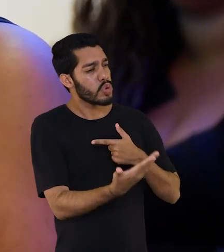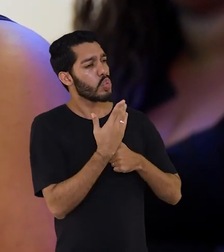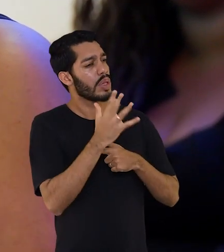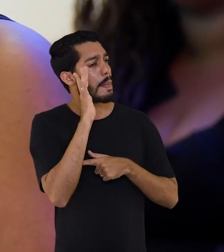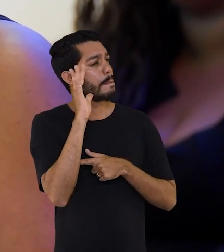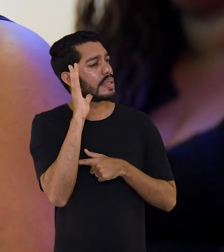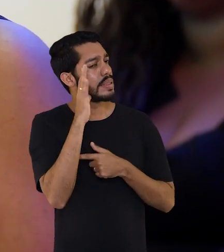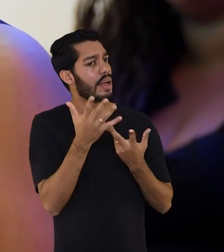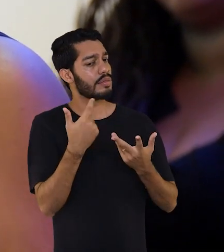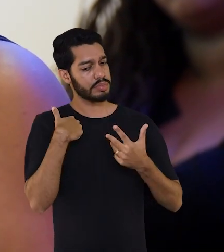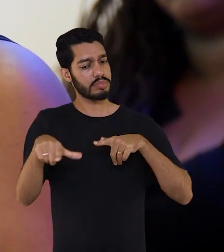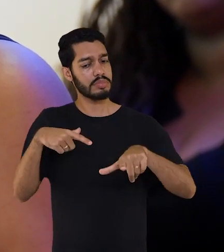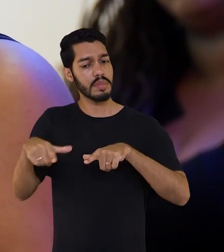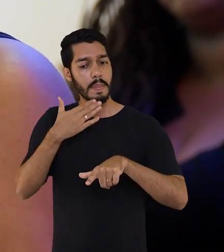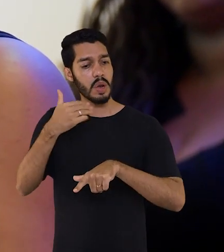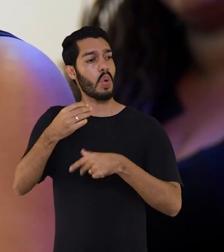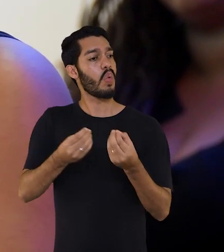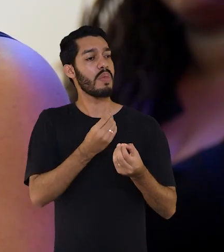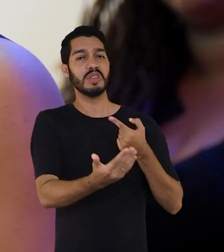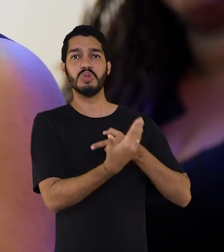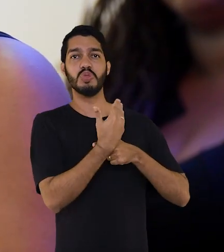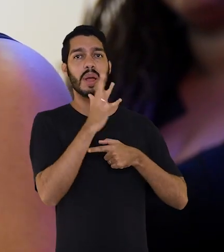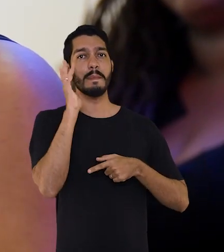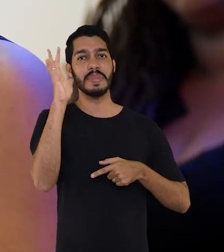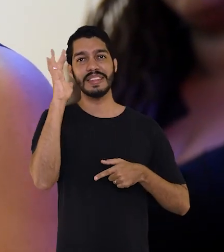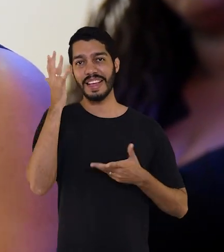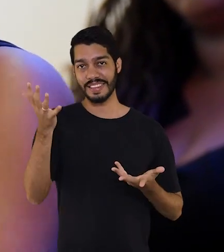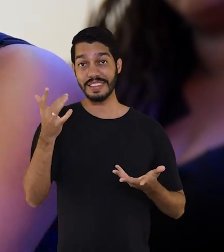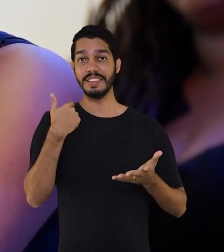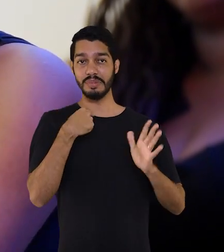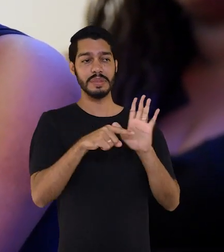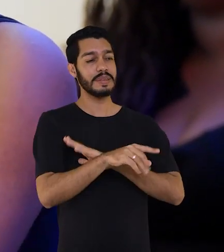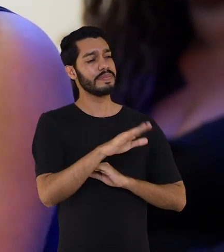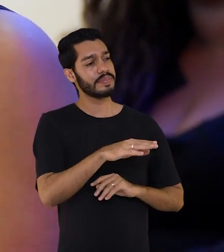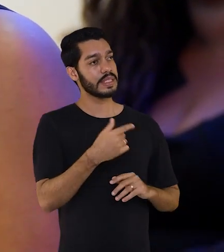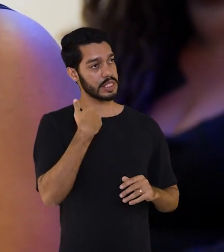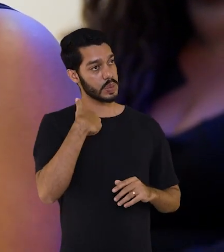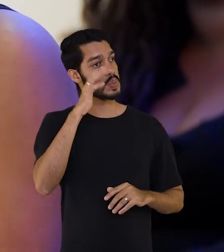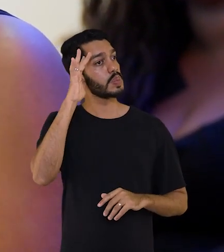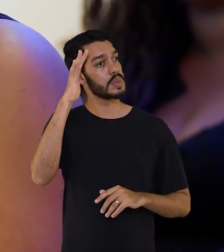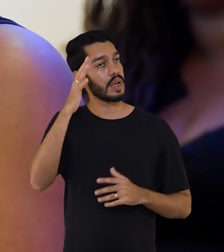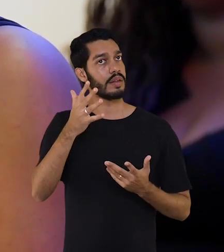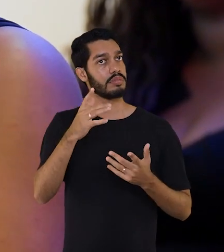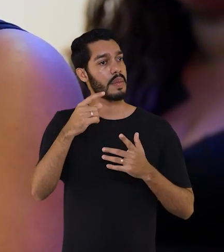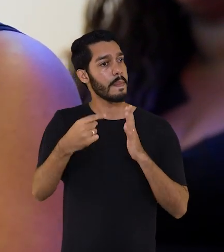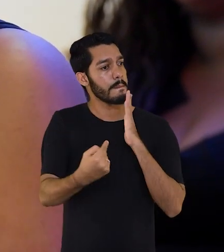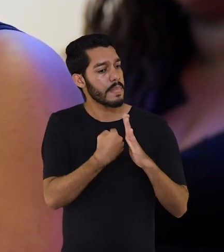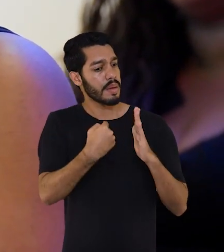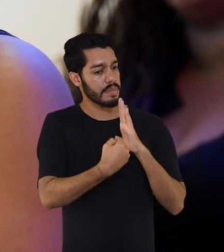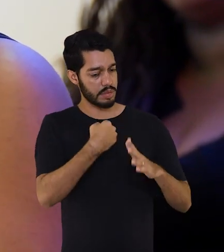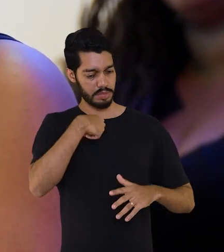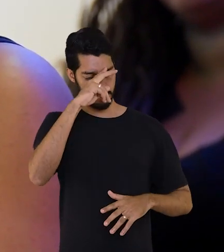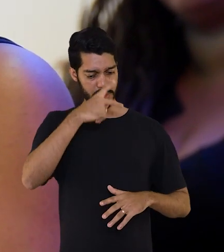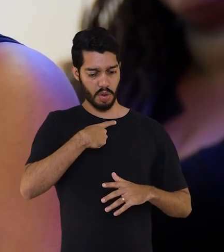ela me faça pensar como eu posso fazer aquele trabalho ali da melhor forma. Por exemplo, eu perguntei como eu devo